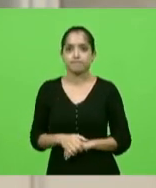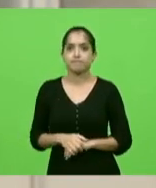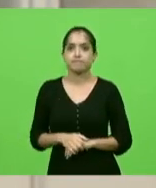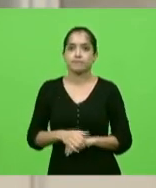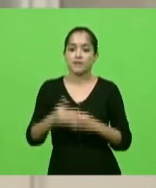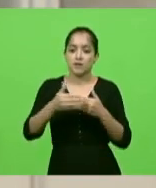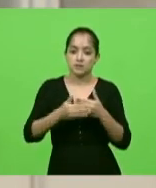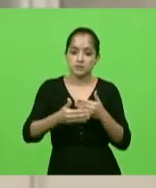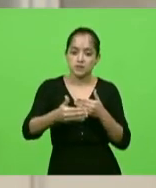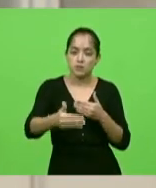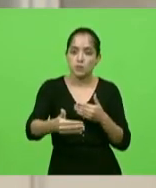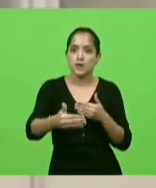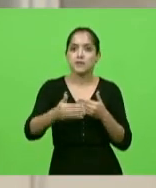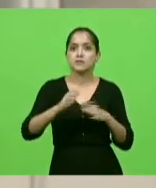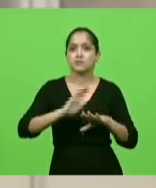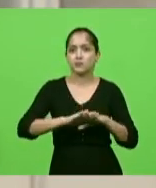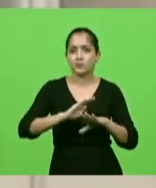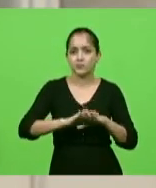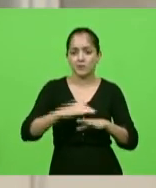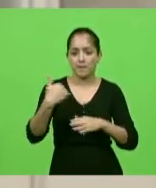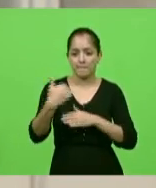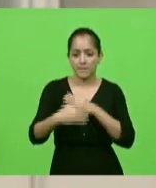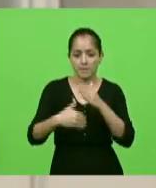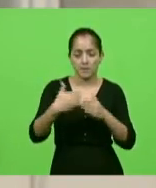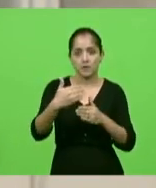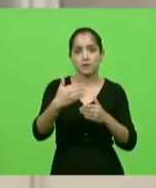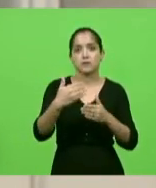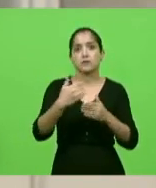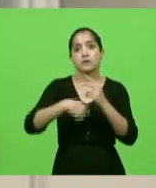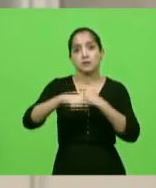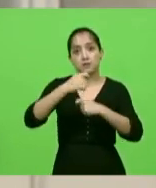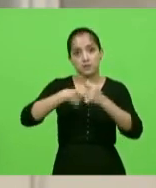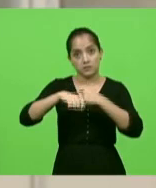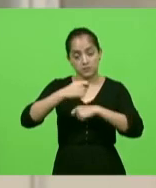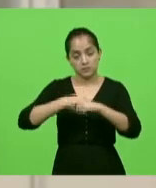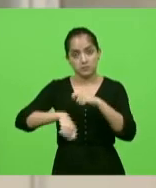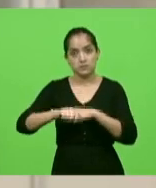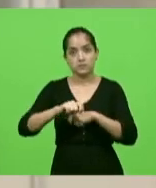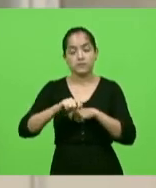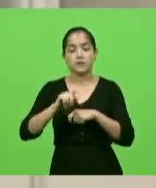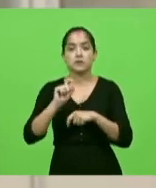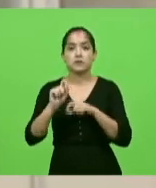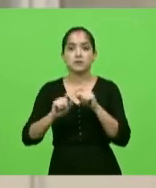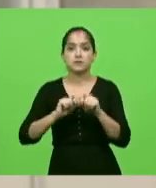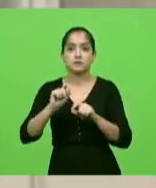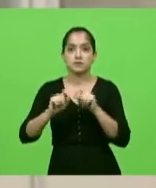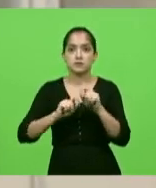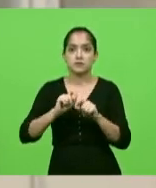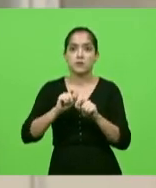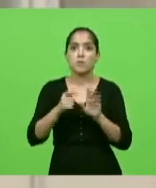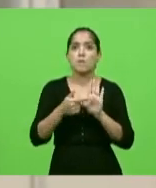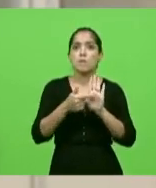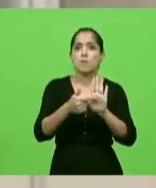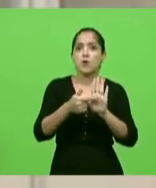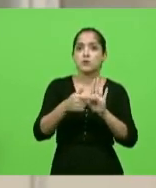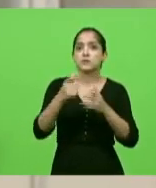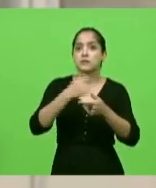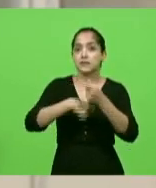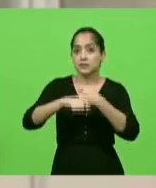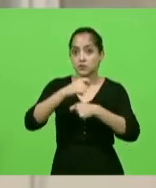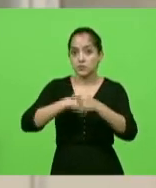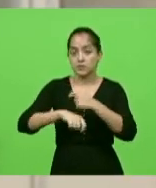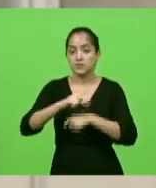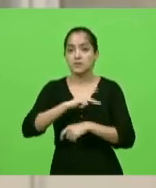e a sequência dos atos praticados no processo administrativo em referência evidencia que a